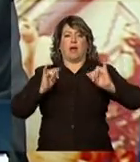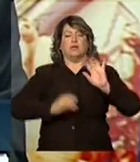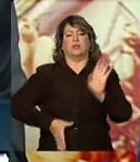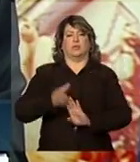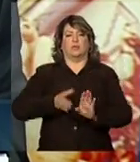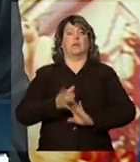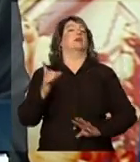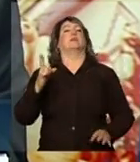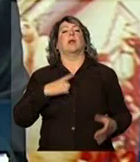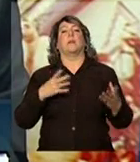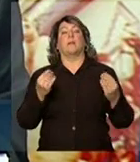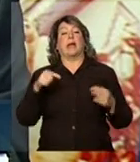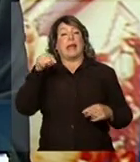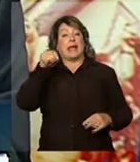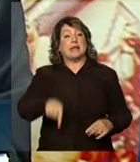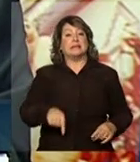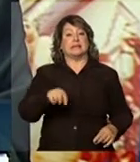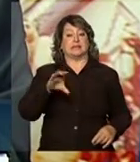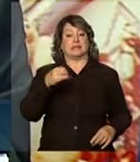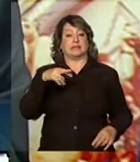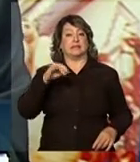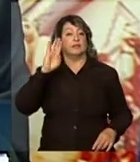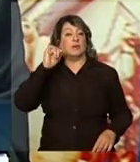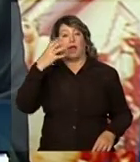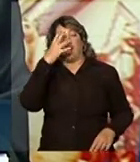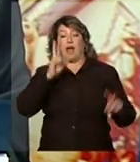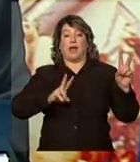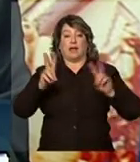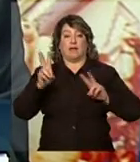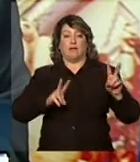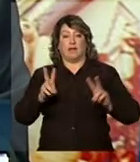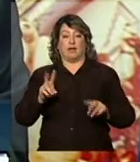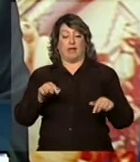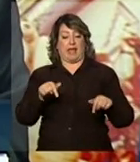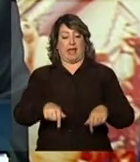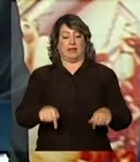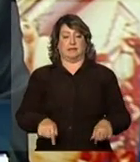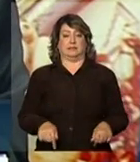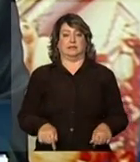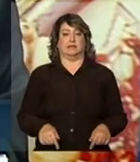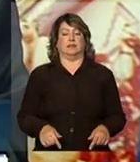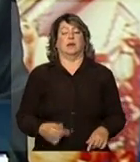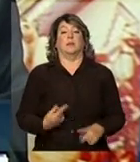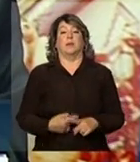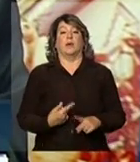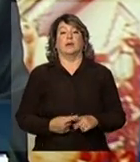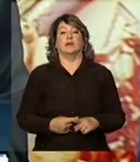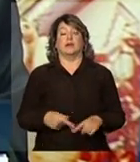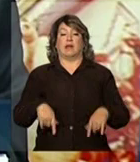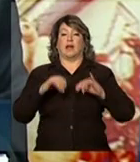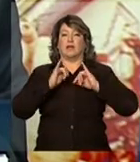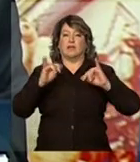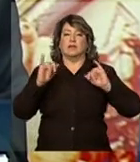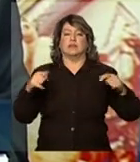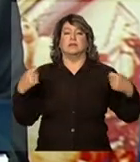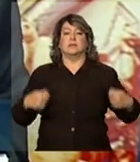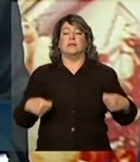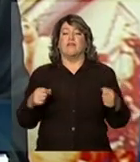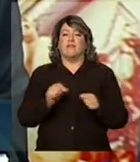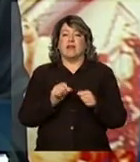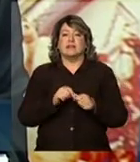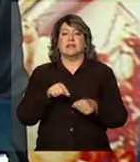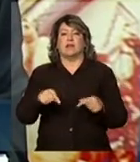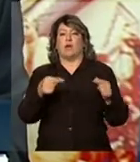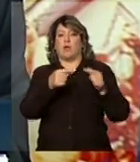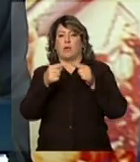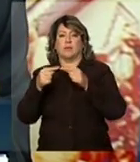Para esse, o centro é no carnaval, né, e chamar a atenção da necessidade que a gente tem de fazer essa combinação,